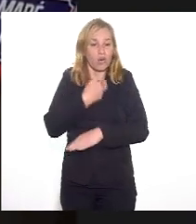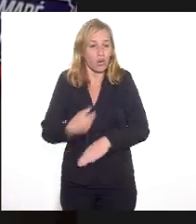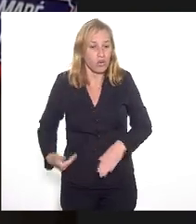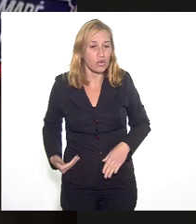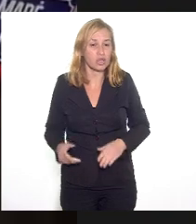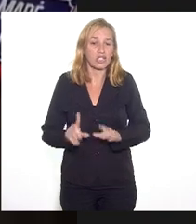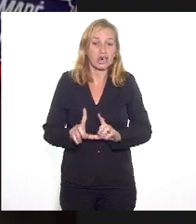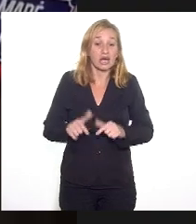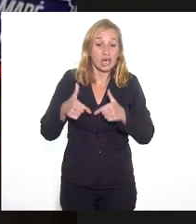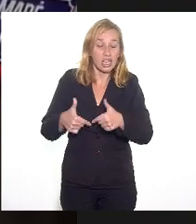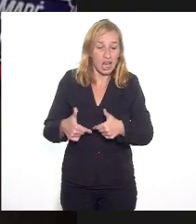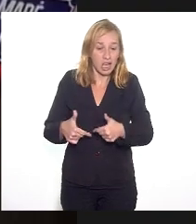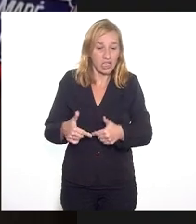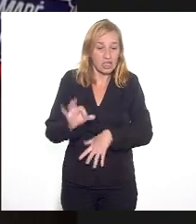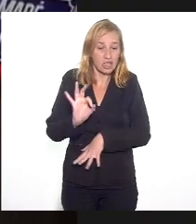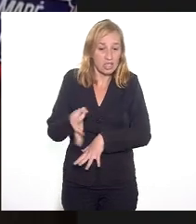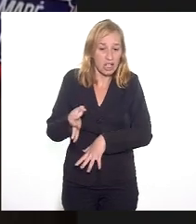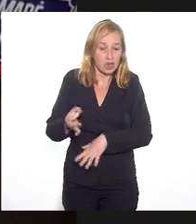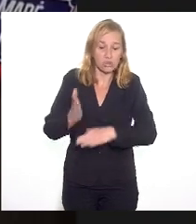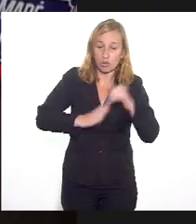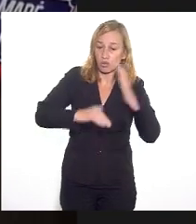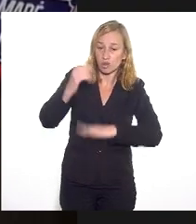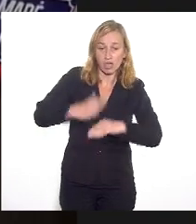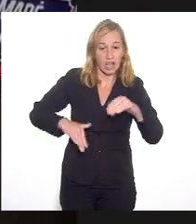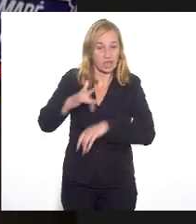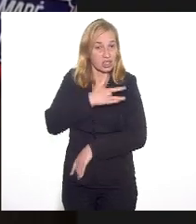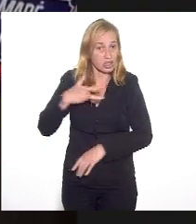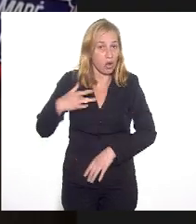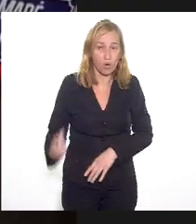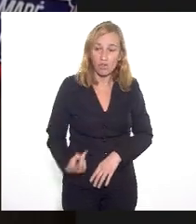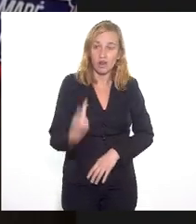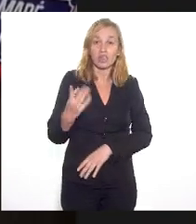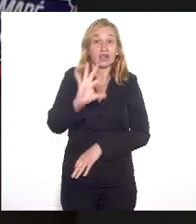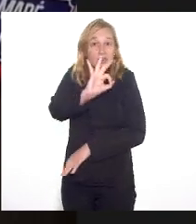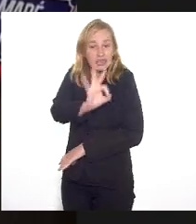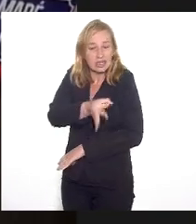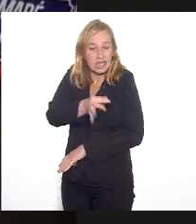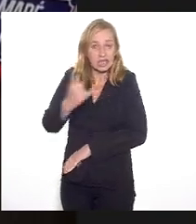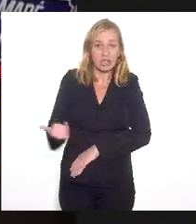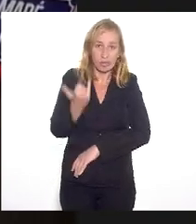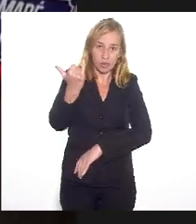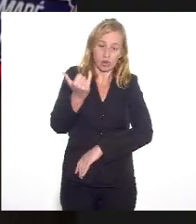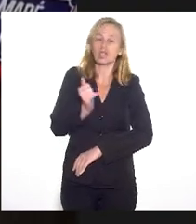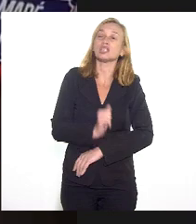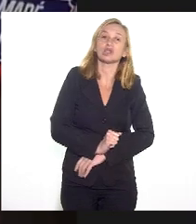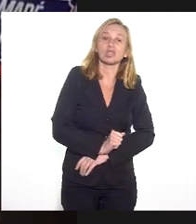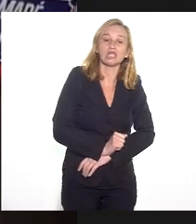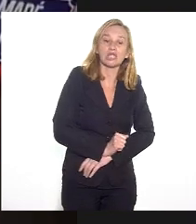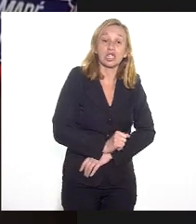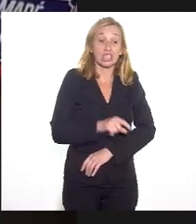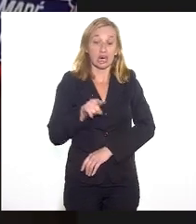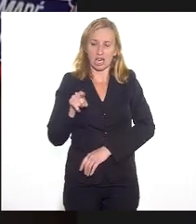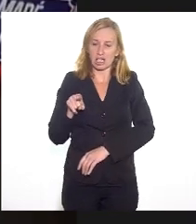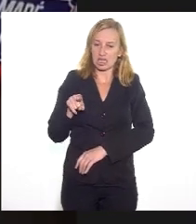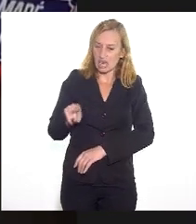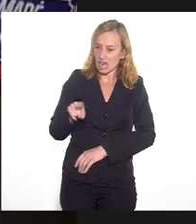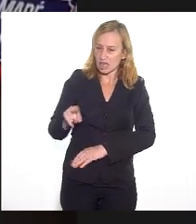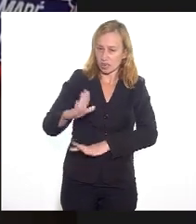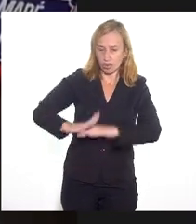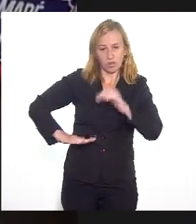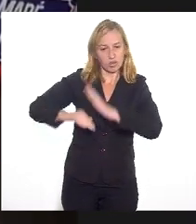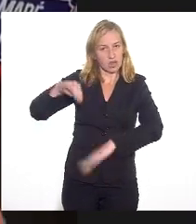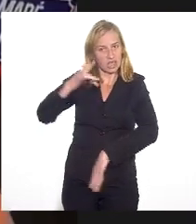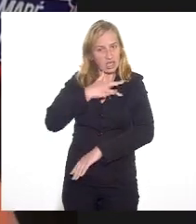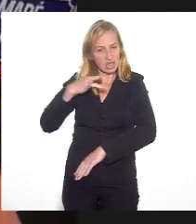os profissionais de saúde com a valorização necessária e importante. Se não fossem esses profissionais, senhor